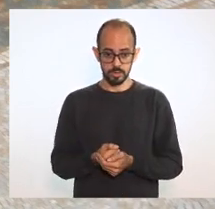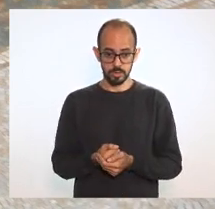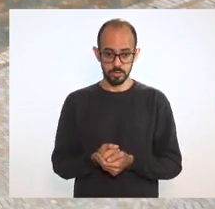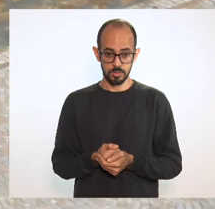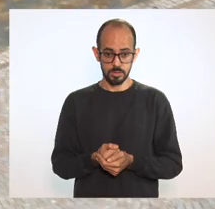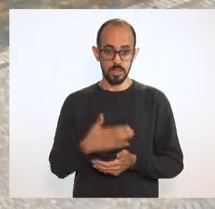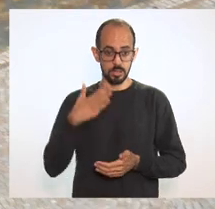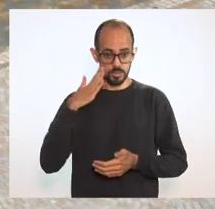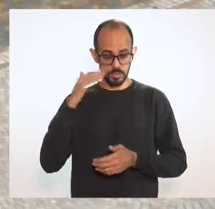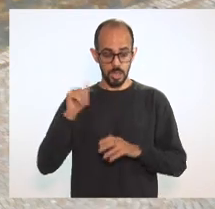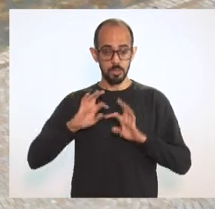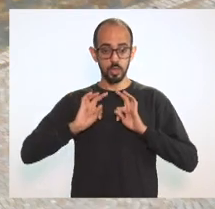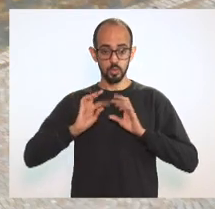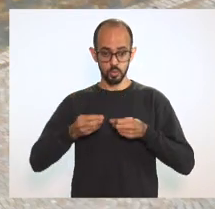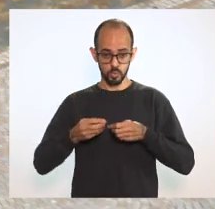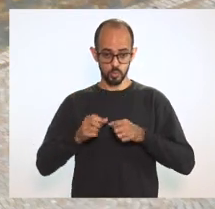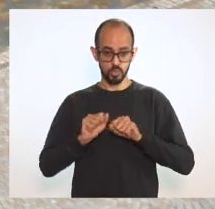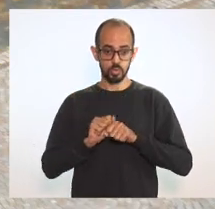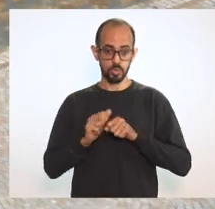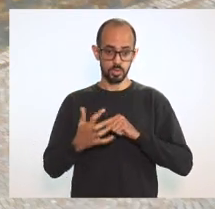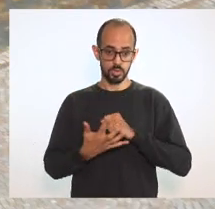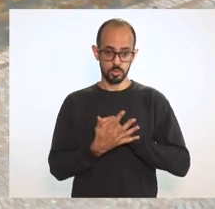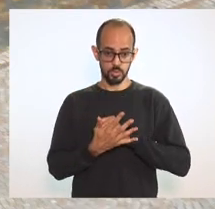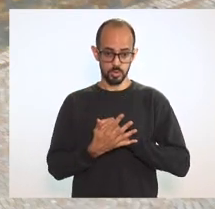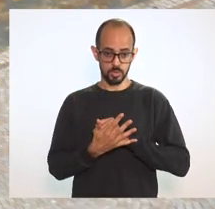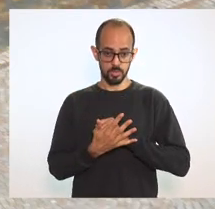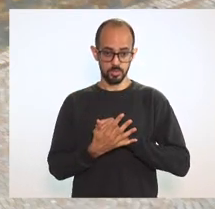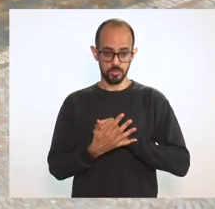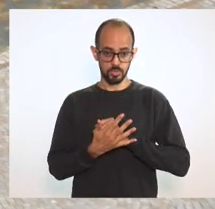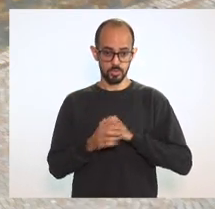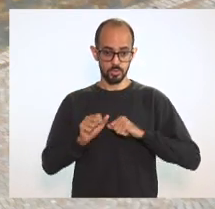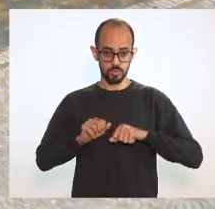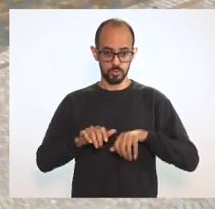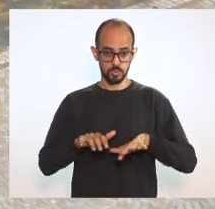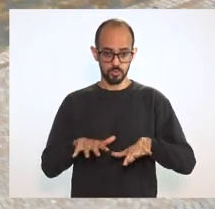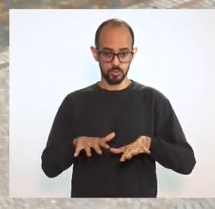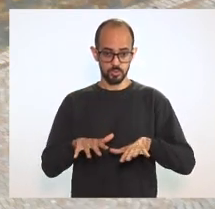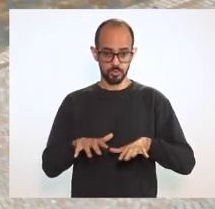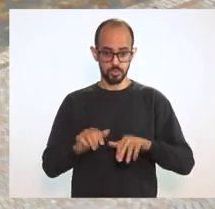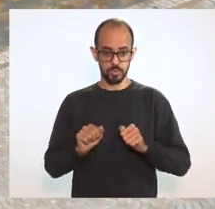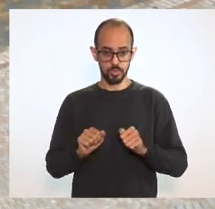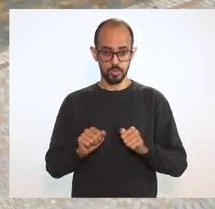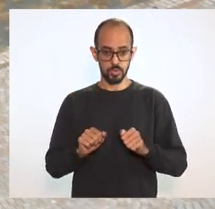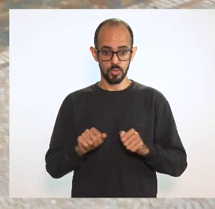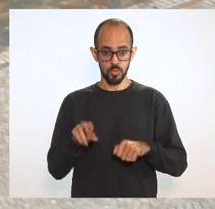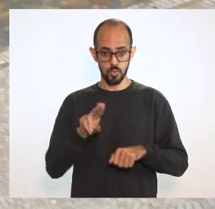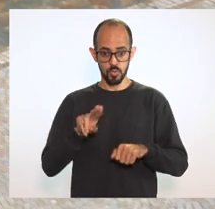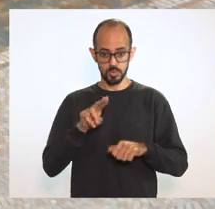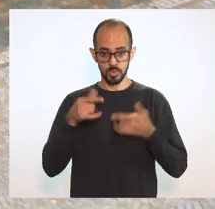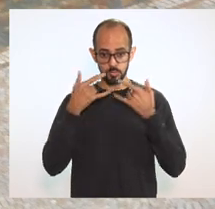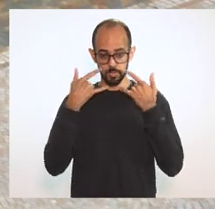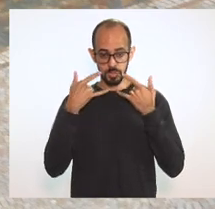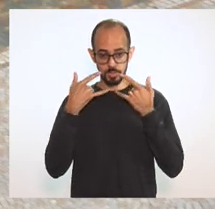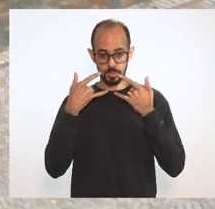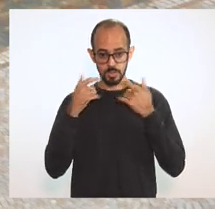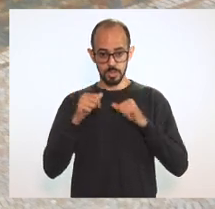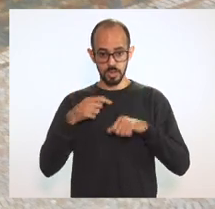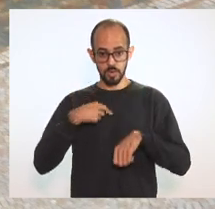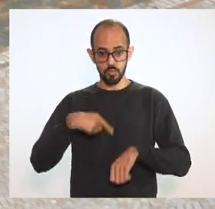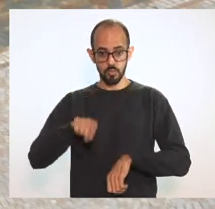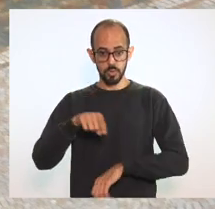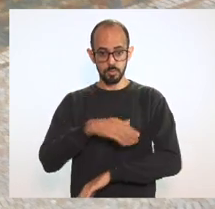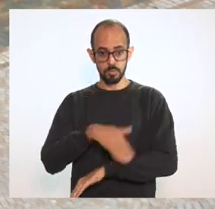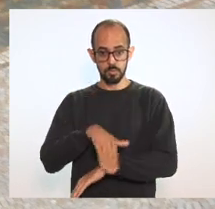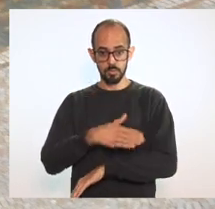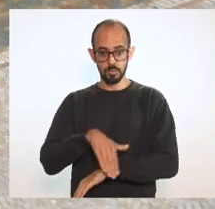sabe de tudo da pandemia. A esquerda sabe de tudo. Apontar o dedo porque eu estou sem máscara. Estou sem máscara, fui para a rua pedir voto, mas você também